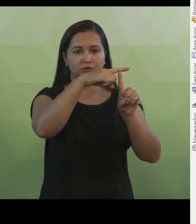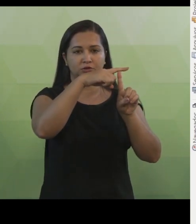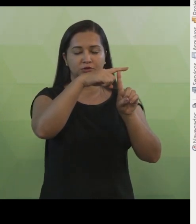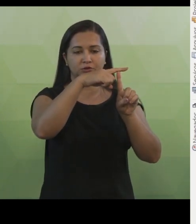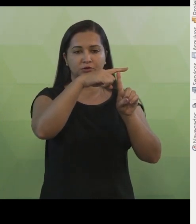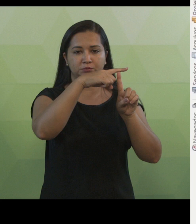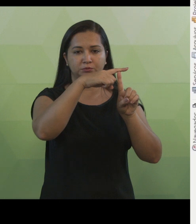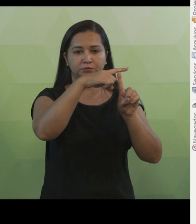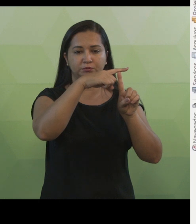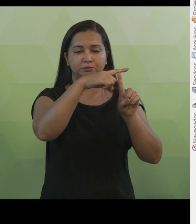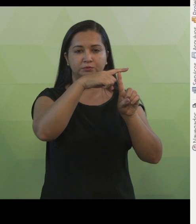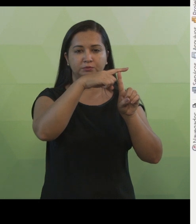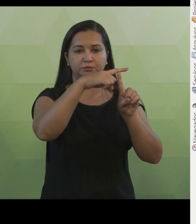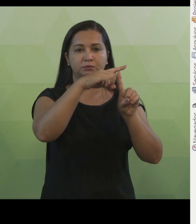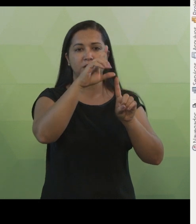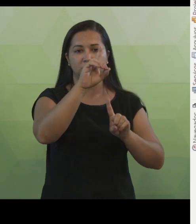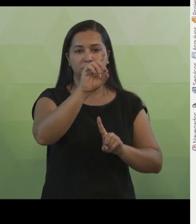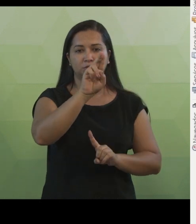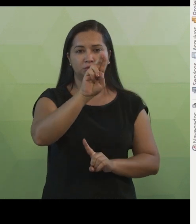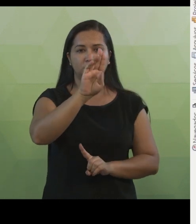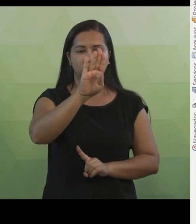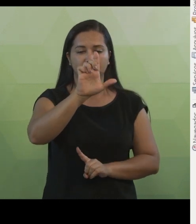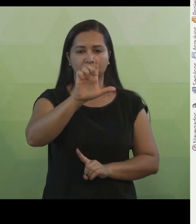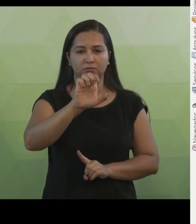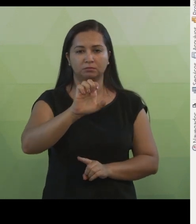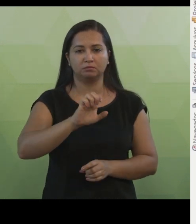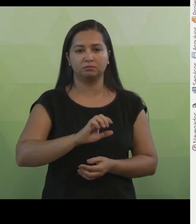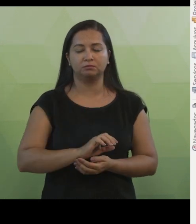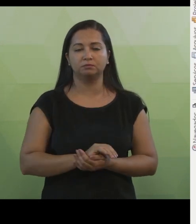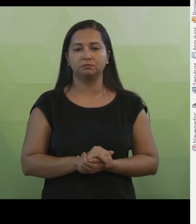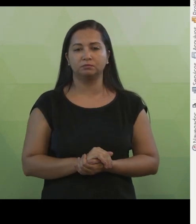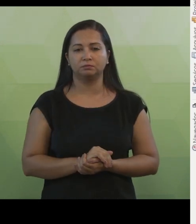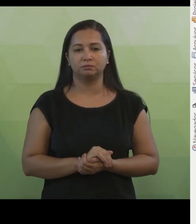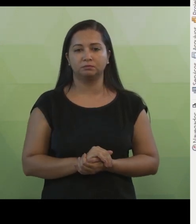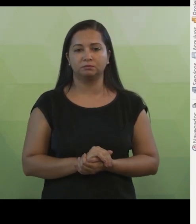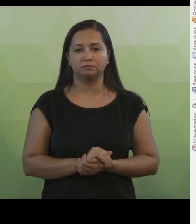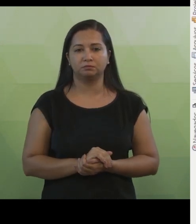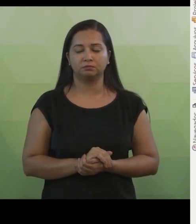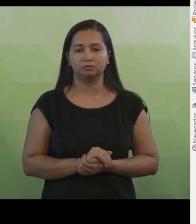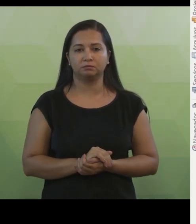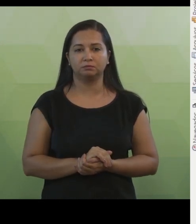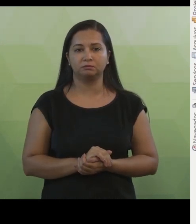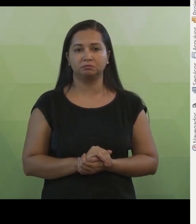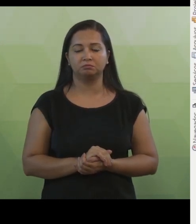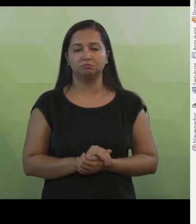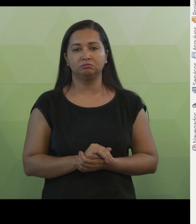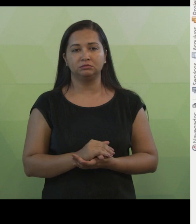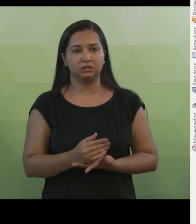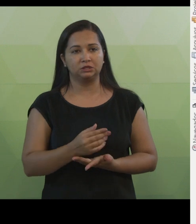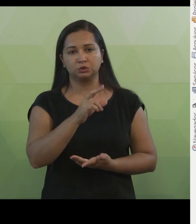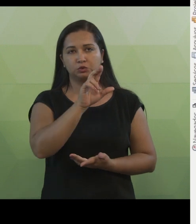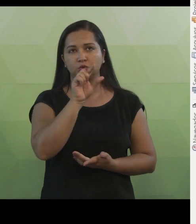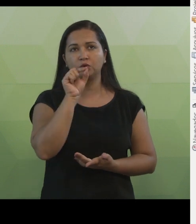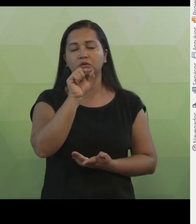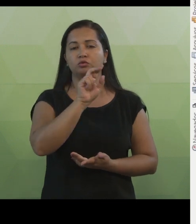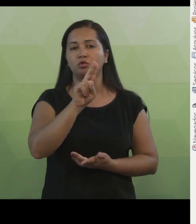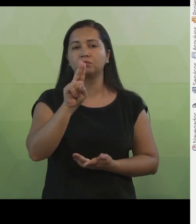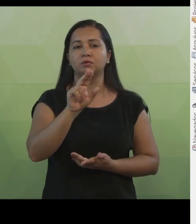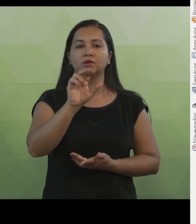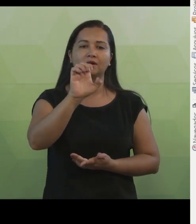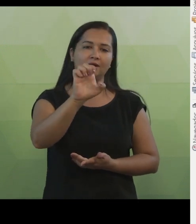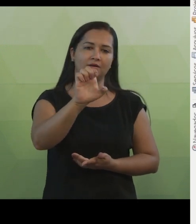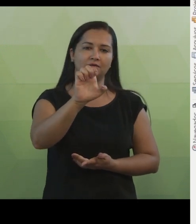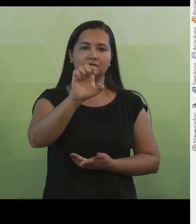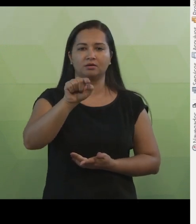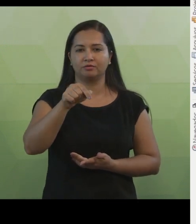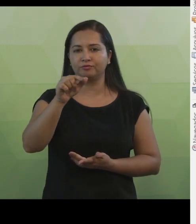variável e inicializá-la com valor. Também é possível. Então, vou colocar aqui